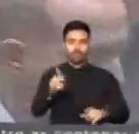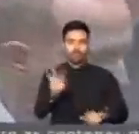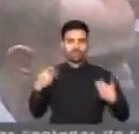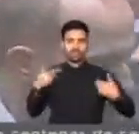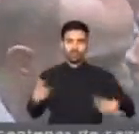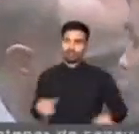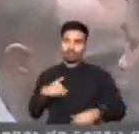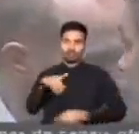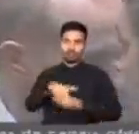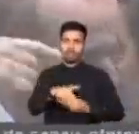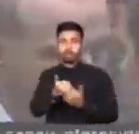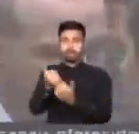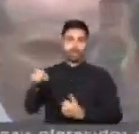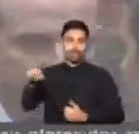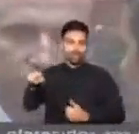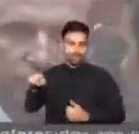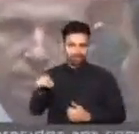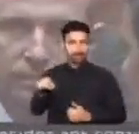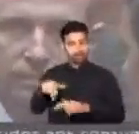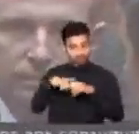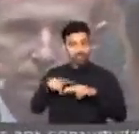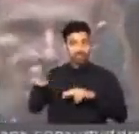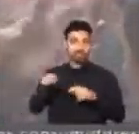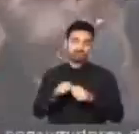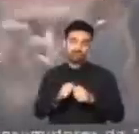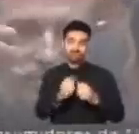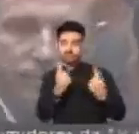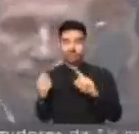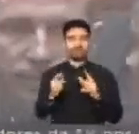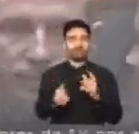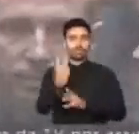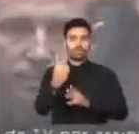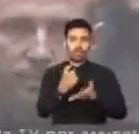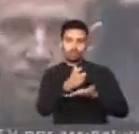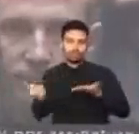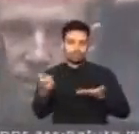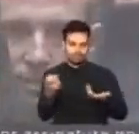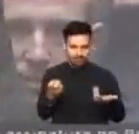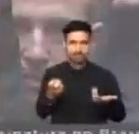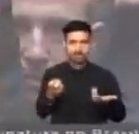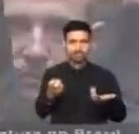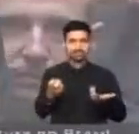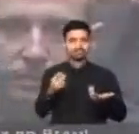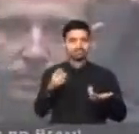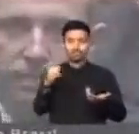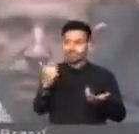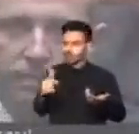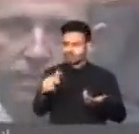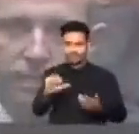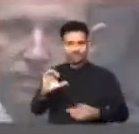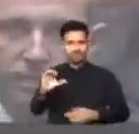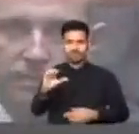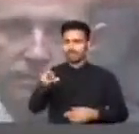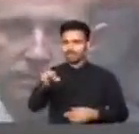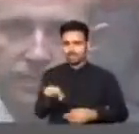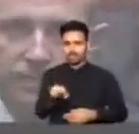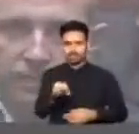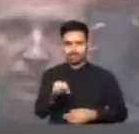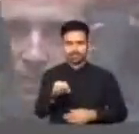votar, considerando que não tem crime de responsabilidade e considerando que a pauta traz a